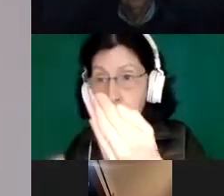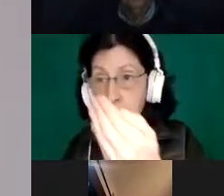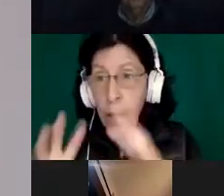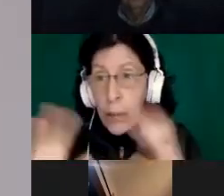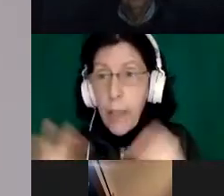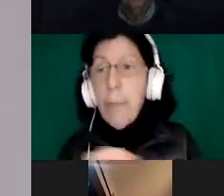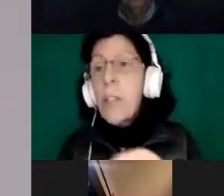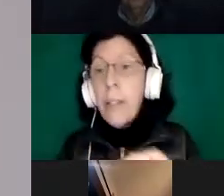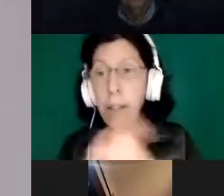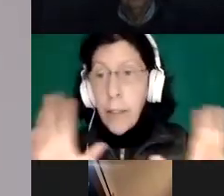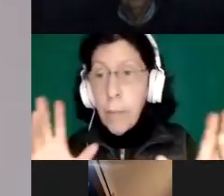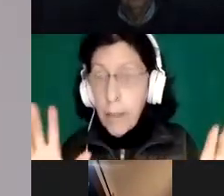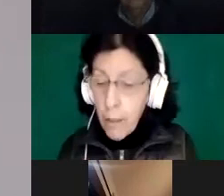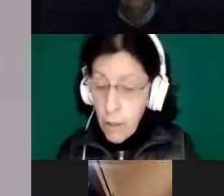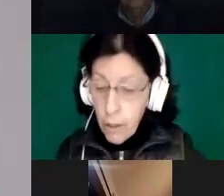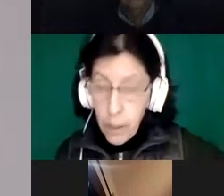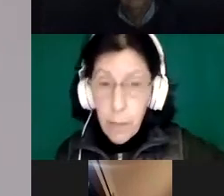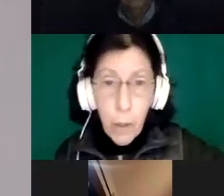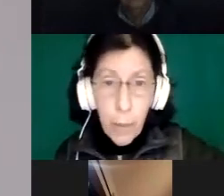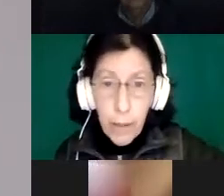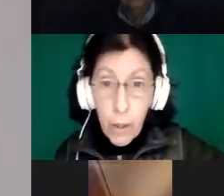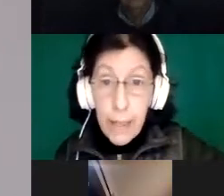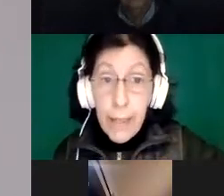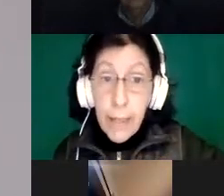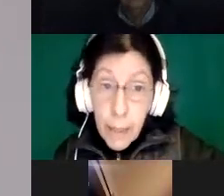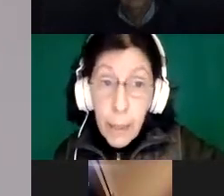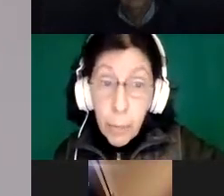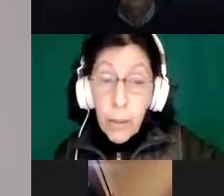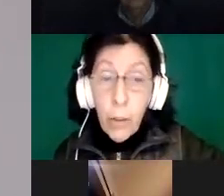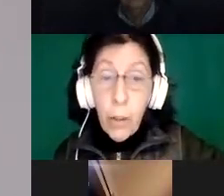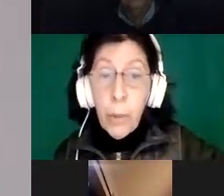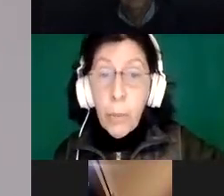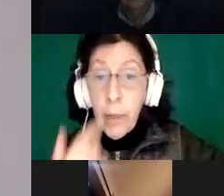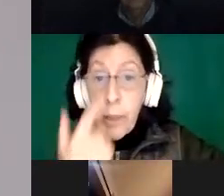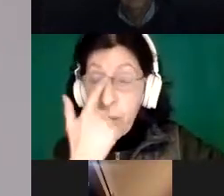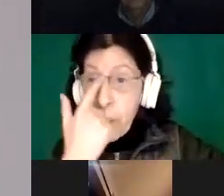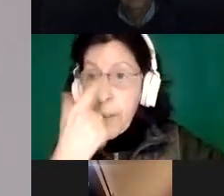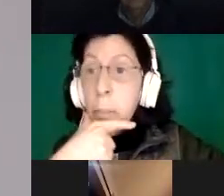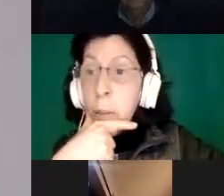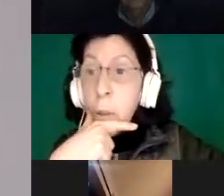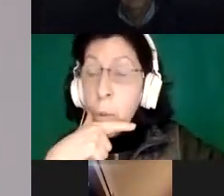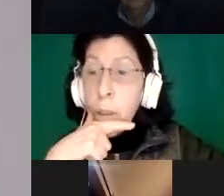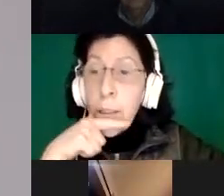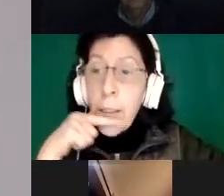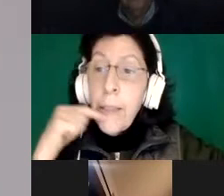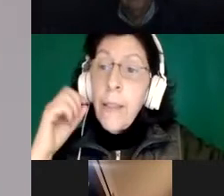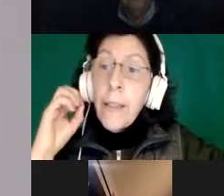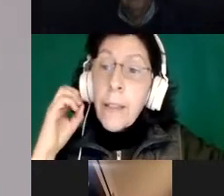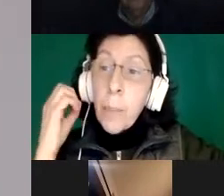coro, mais o átrio tem, mas tem imensas peças. E, portanto, a nossa preocupação foi sempre, como eu